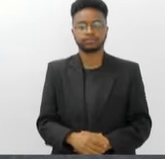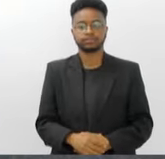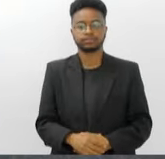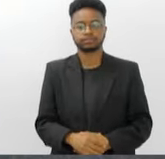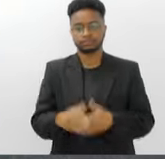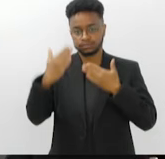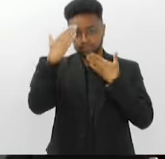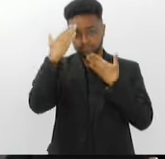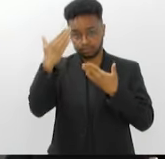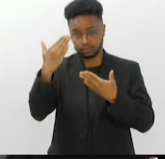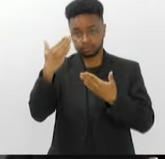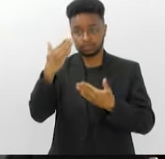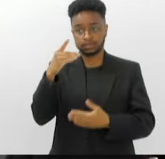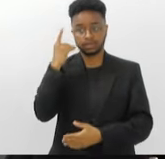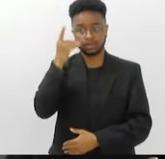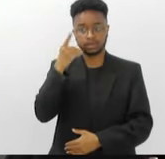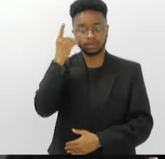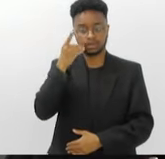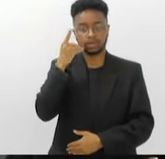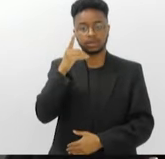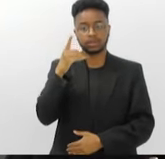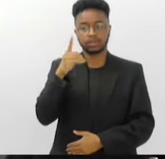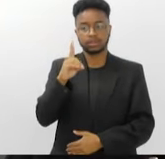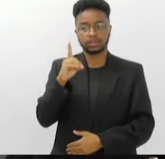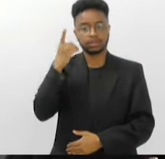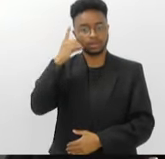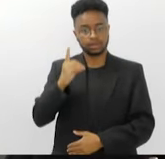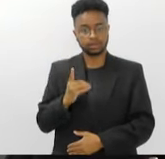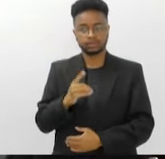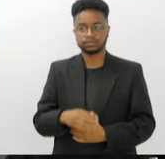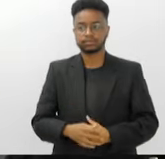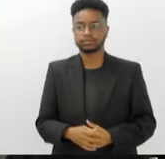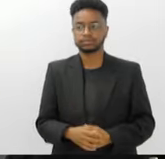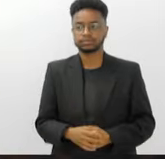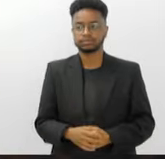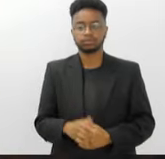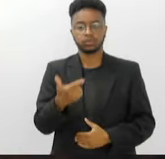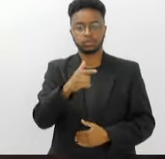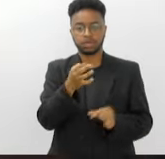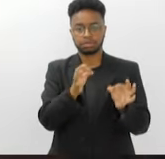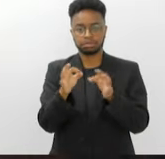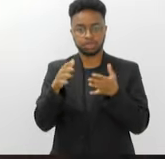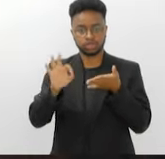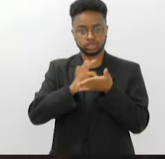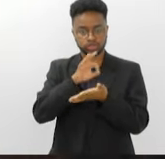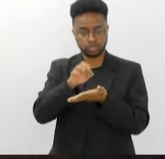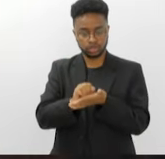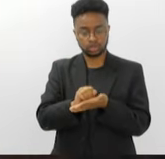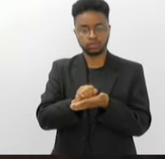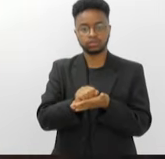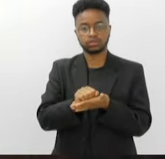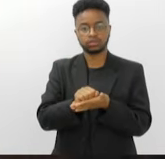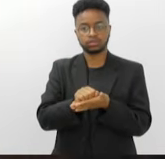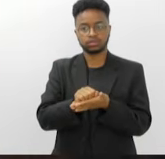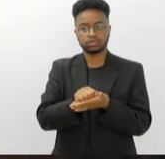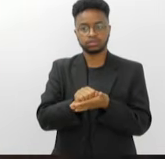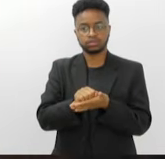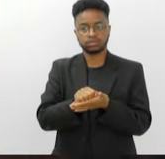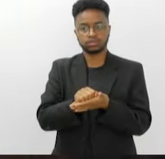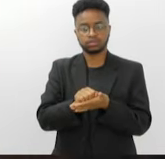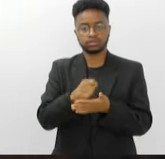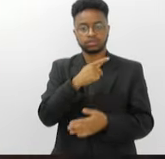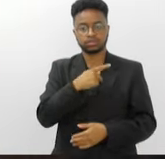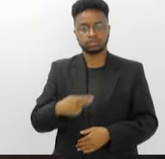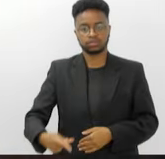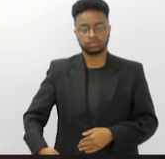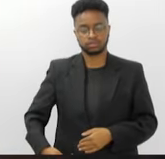Muito obrigado, nossa nobre deputada Dani Monteiro. Não havendo mais oradores inscritos, tá? A